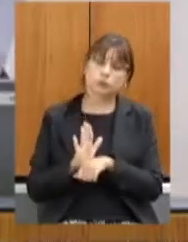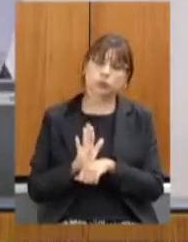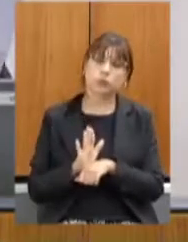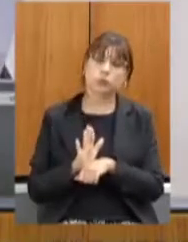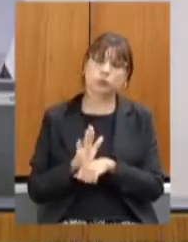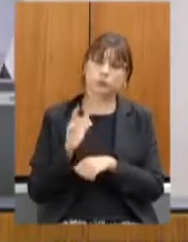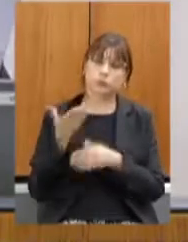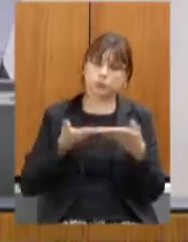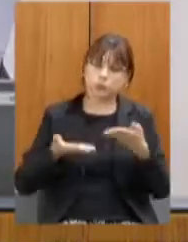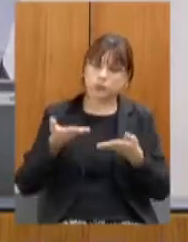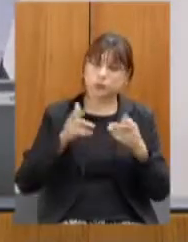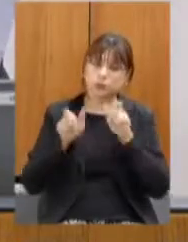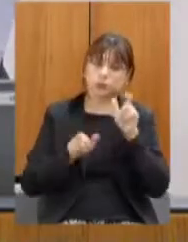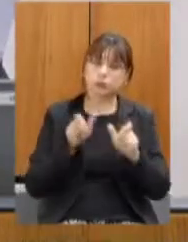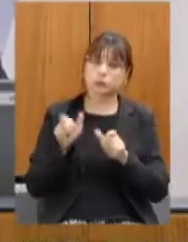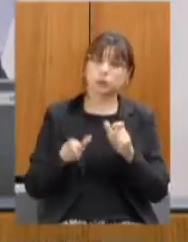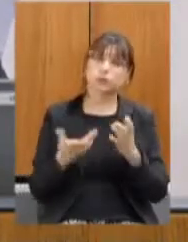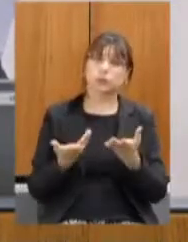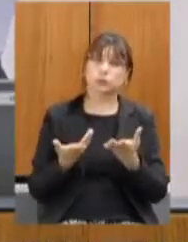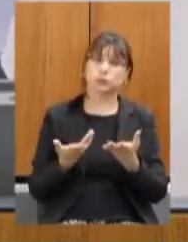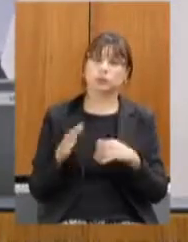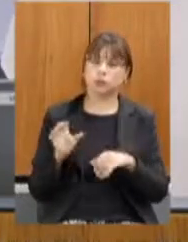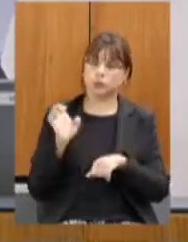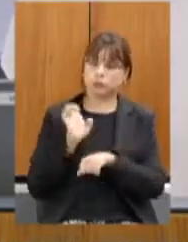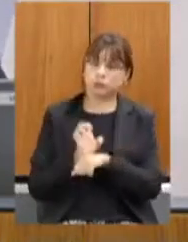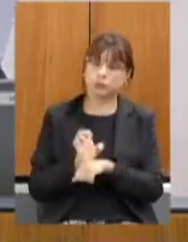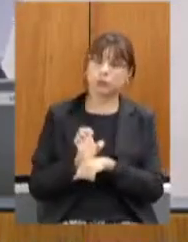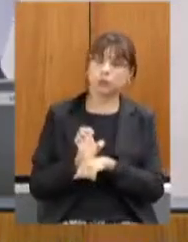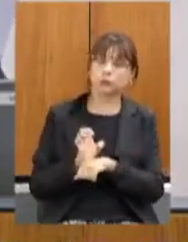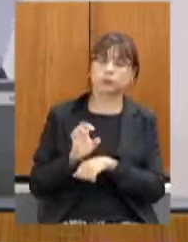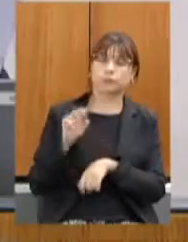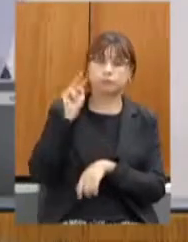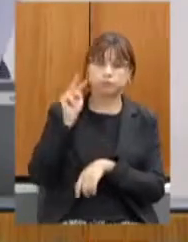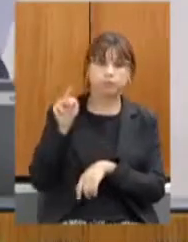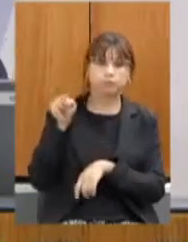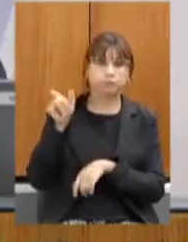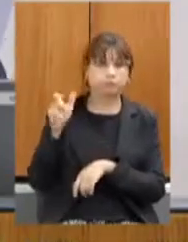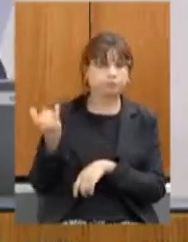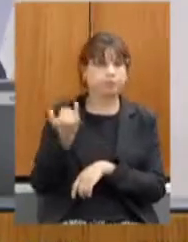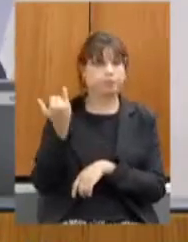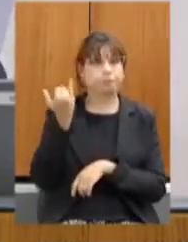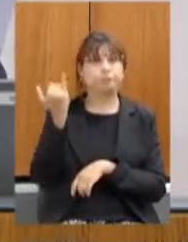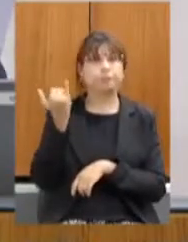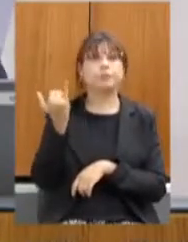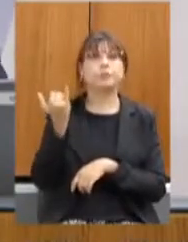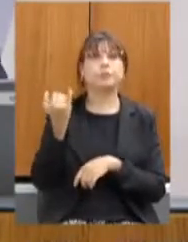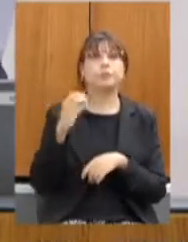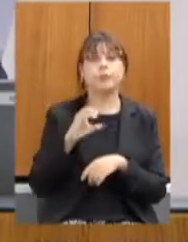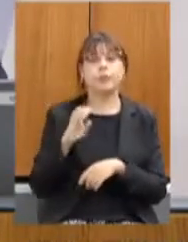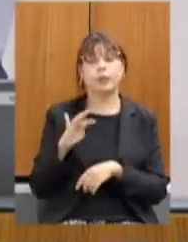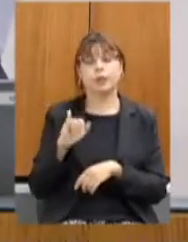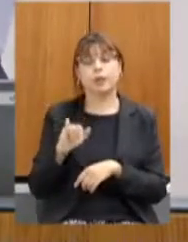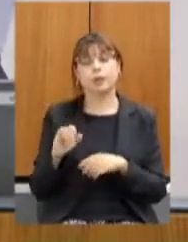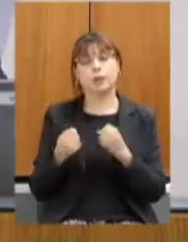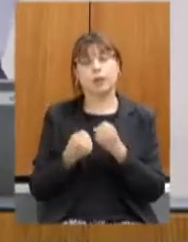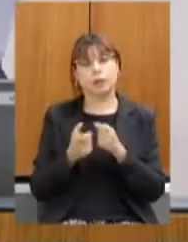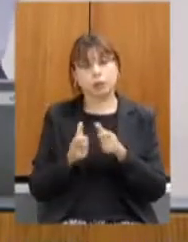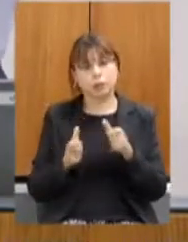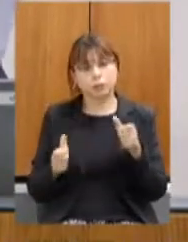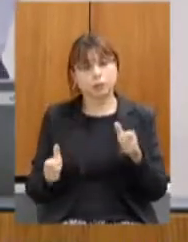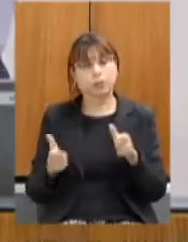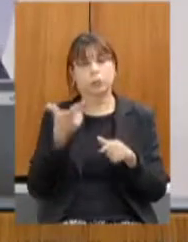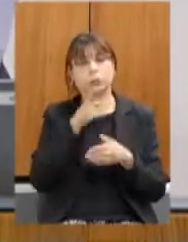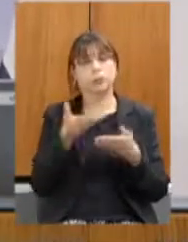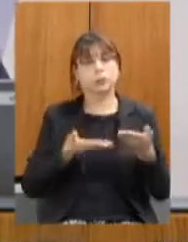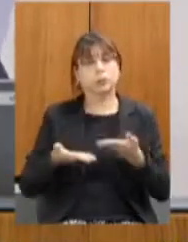vírus sendo referência Estadual na região makronorte Napoleão do seu CDI para tratamento especializado da